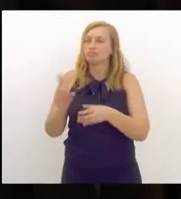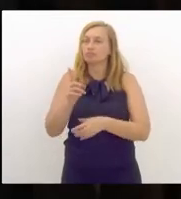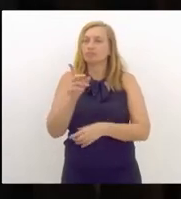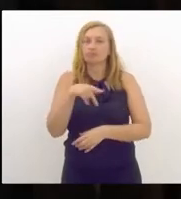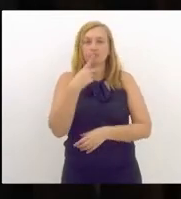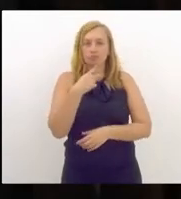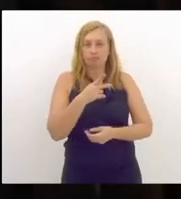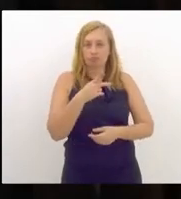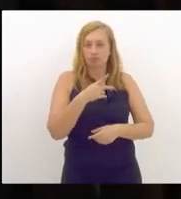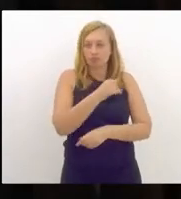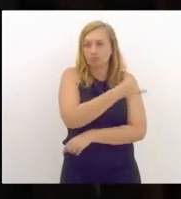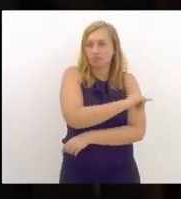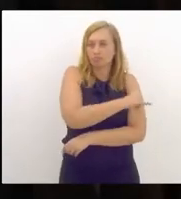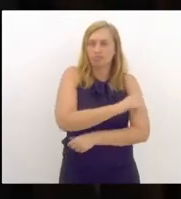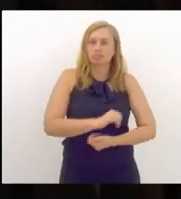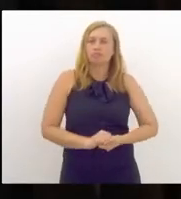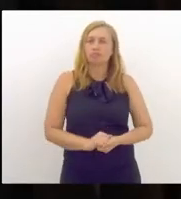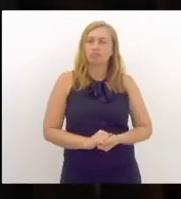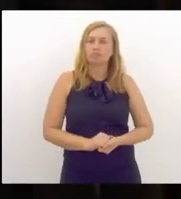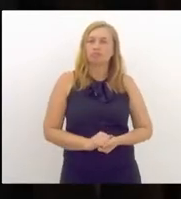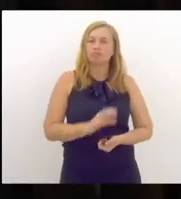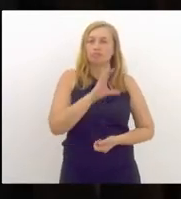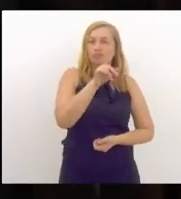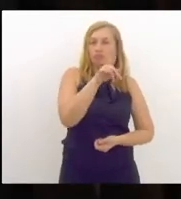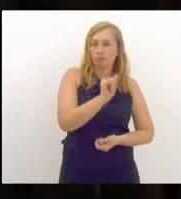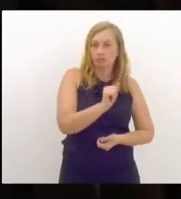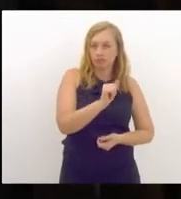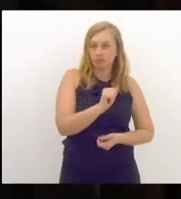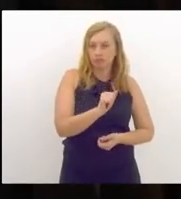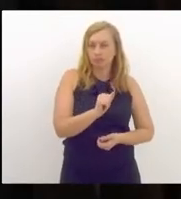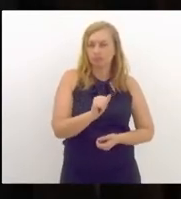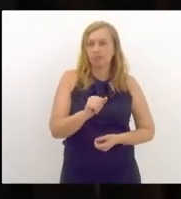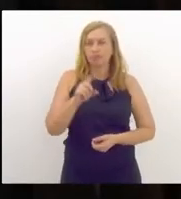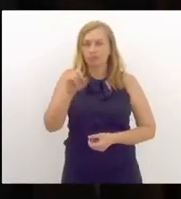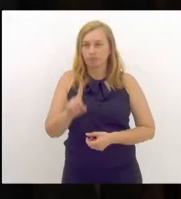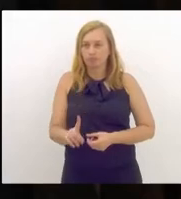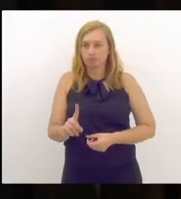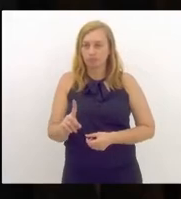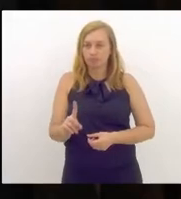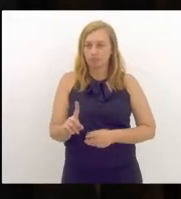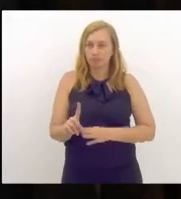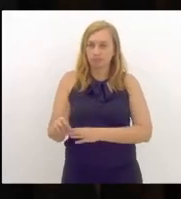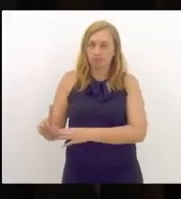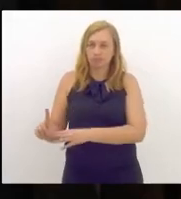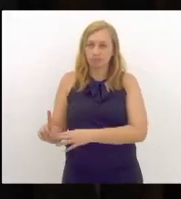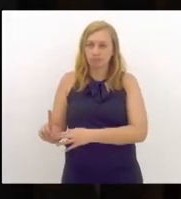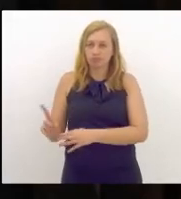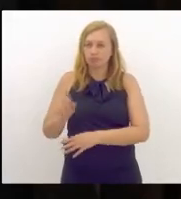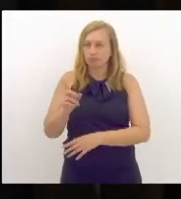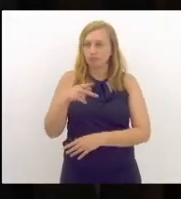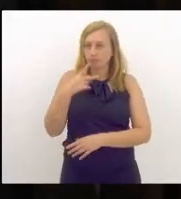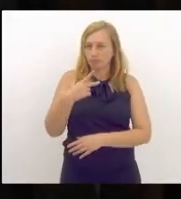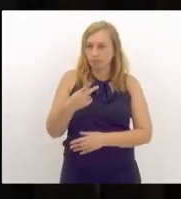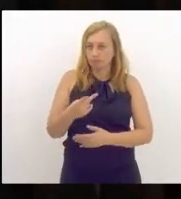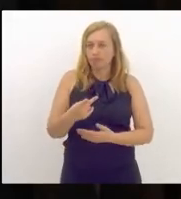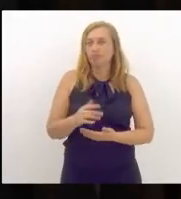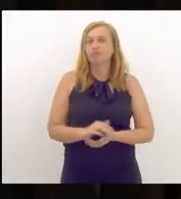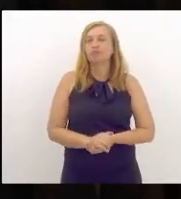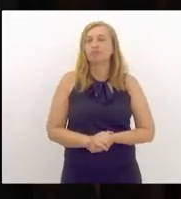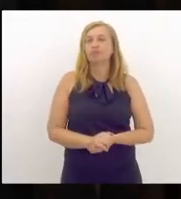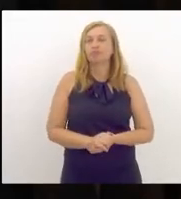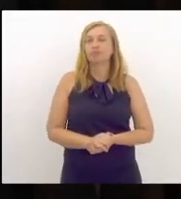Janeiro o grupo copas pela direto pelo direito eu nem falei isso com eles estão cometendo aqui uma uma